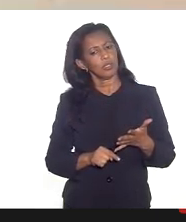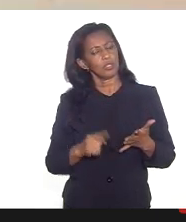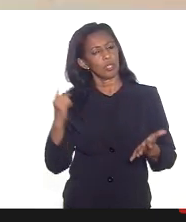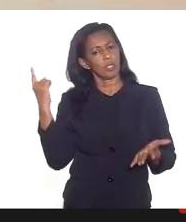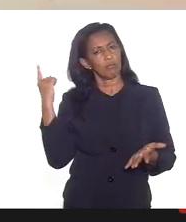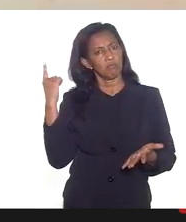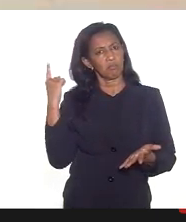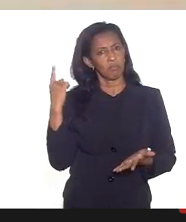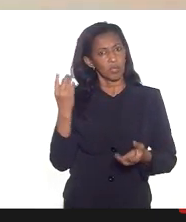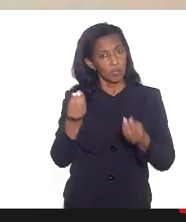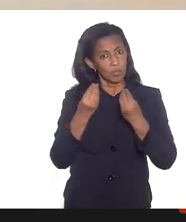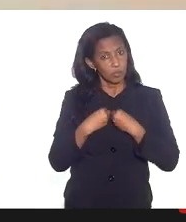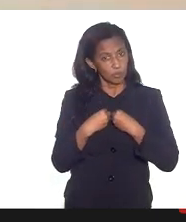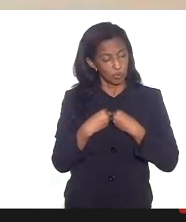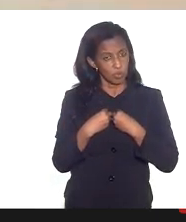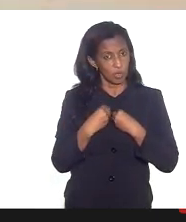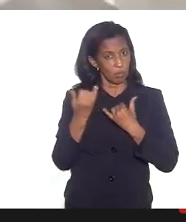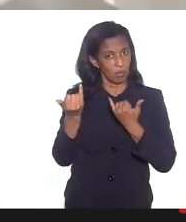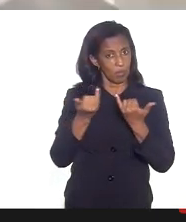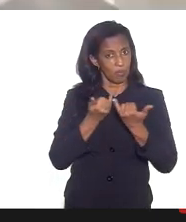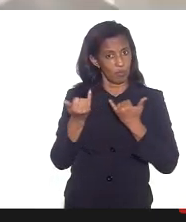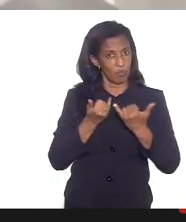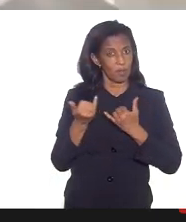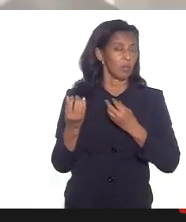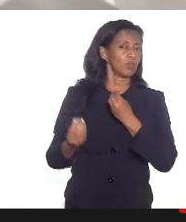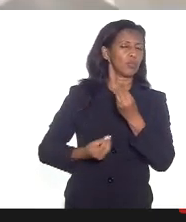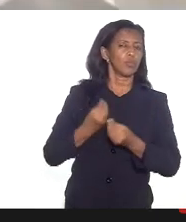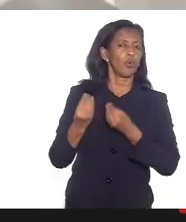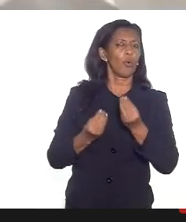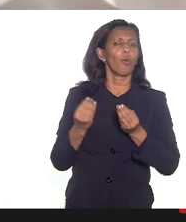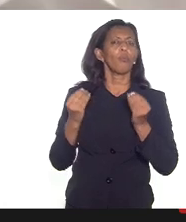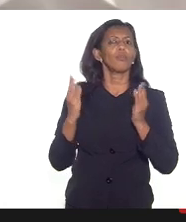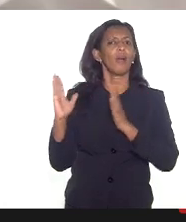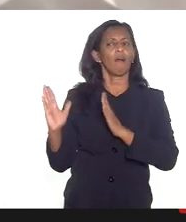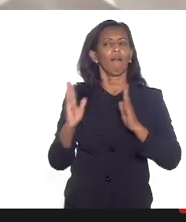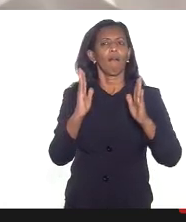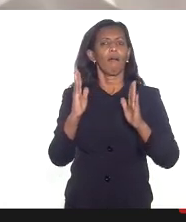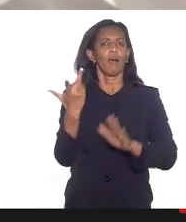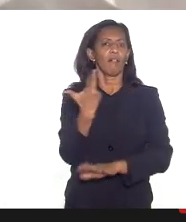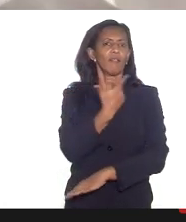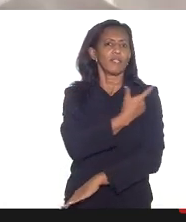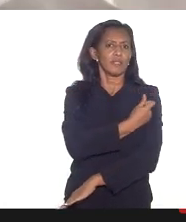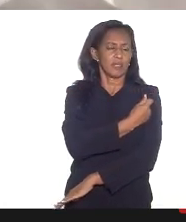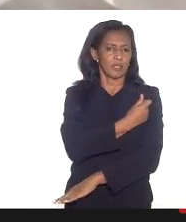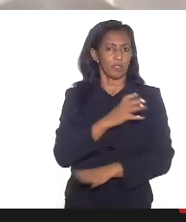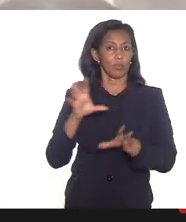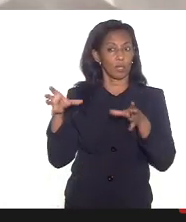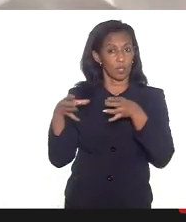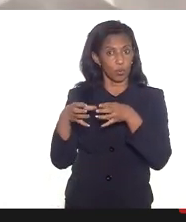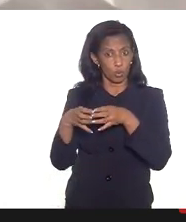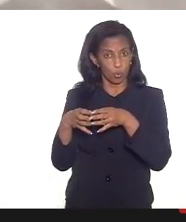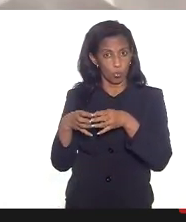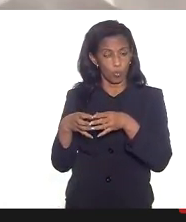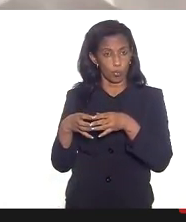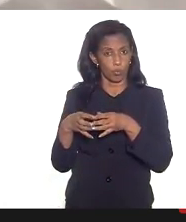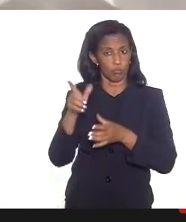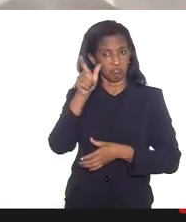comprove como que nos de um quadro mapa de como anda a vacinação é desse grupo de pessoas